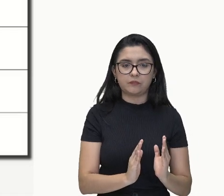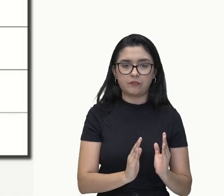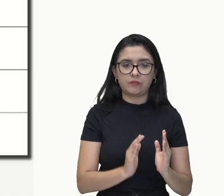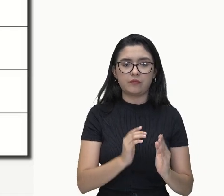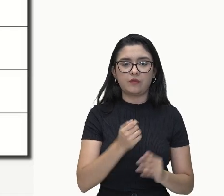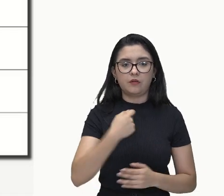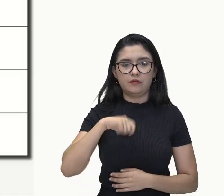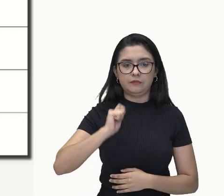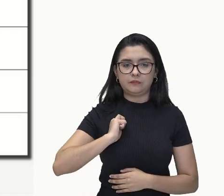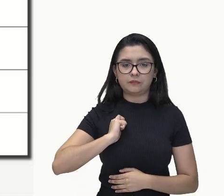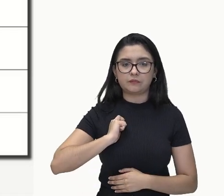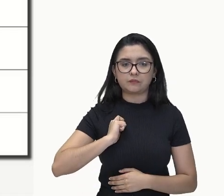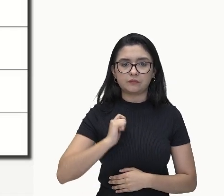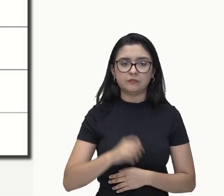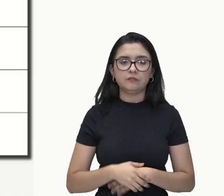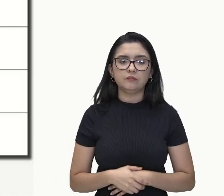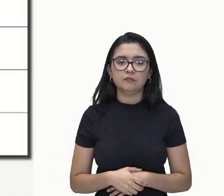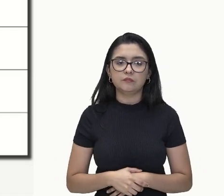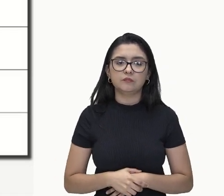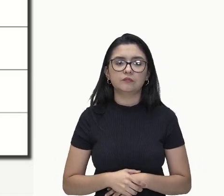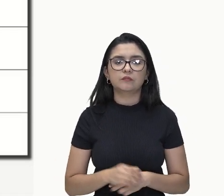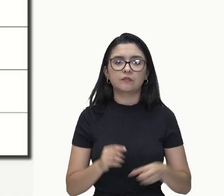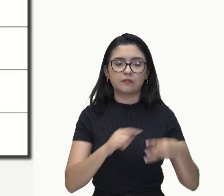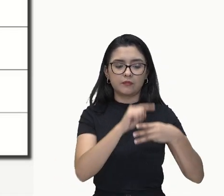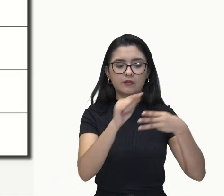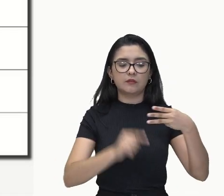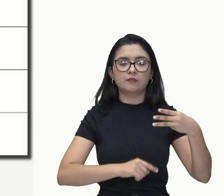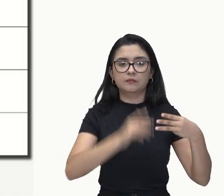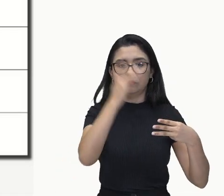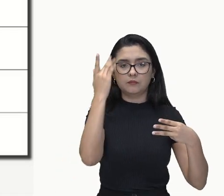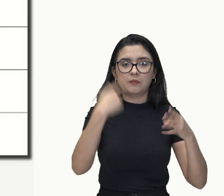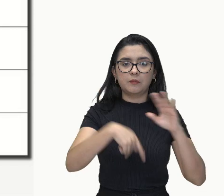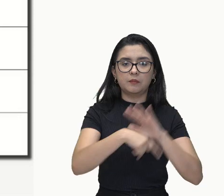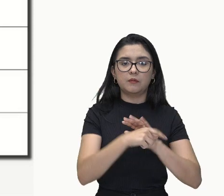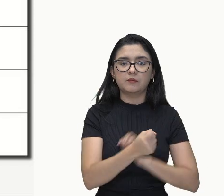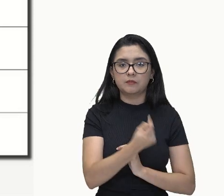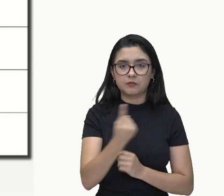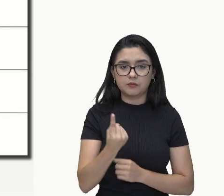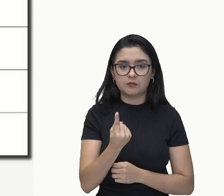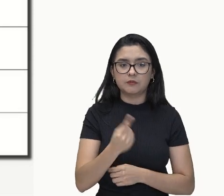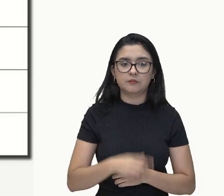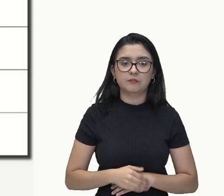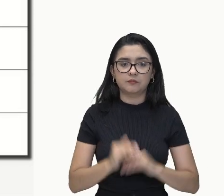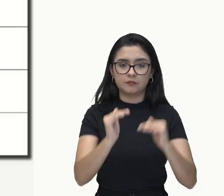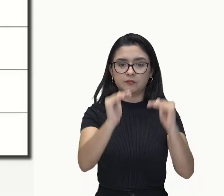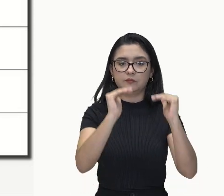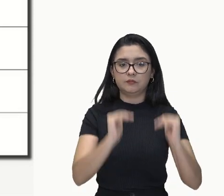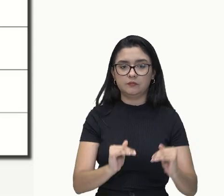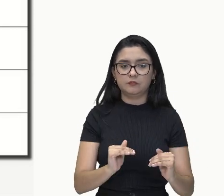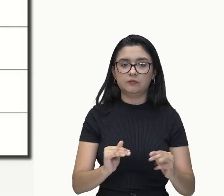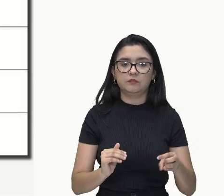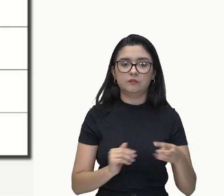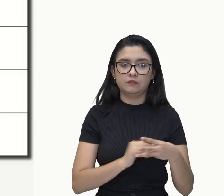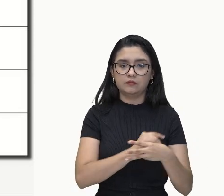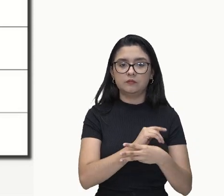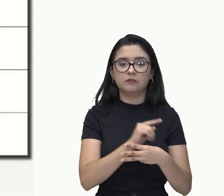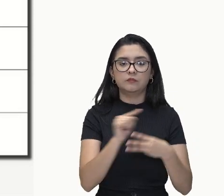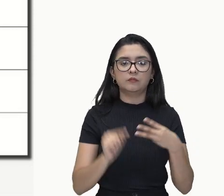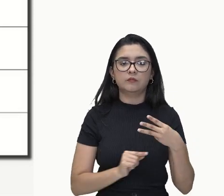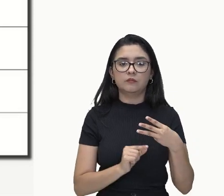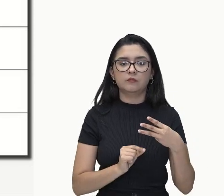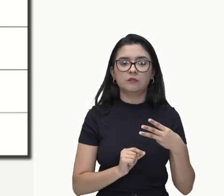ele, que são as três pessoas do singular. E nós temos aqui depois, ó,